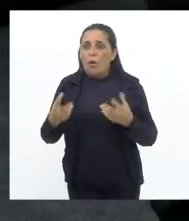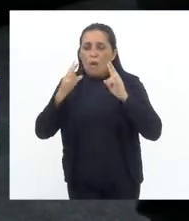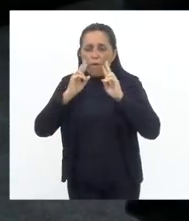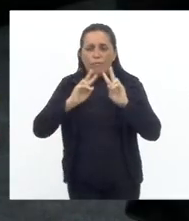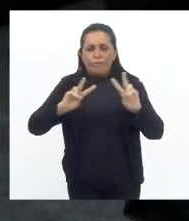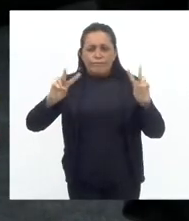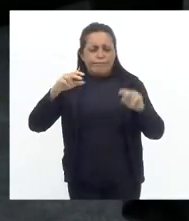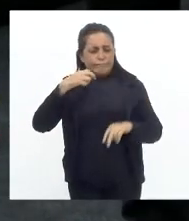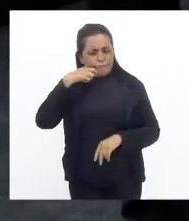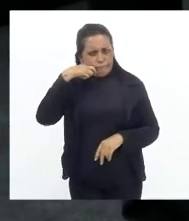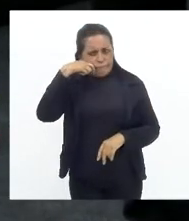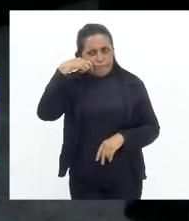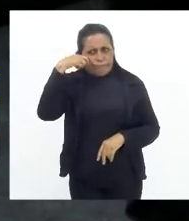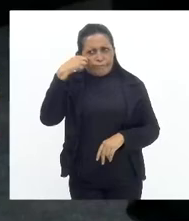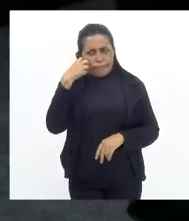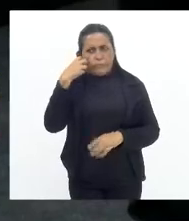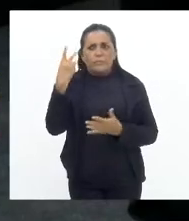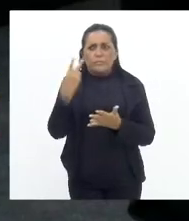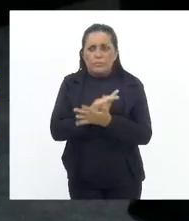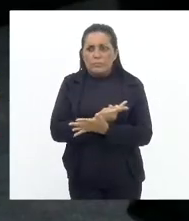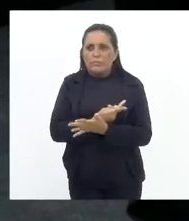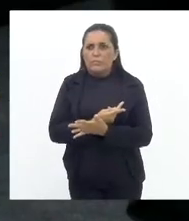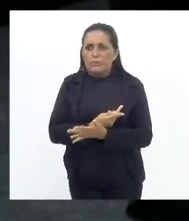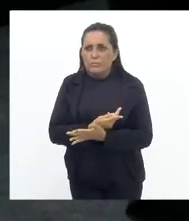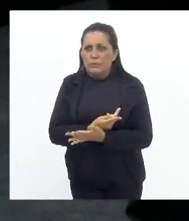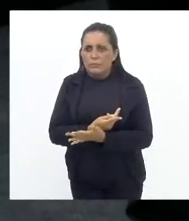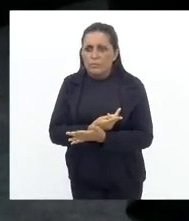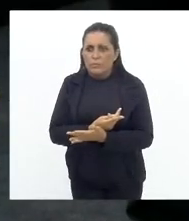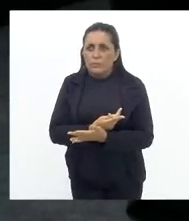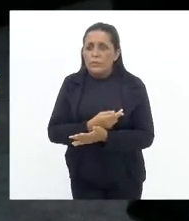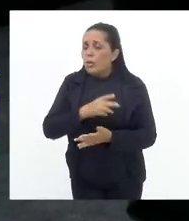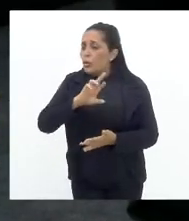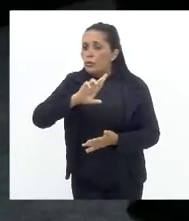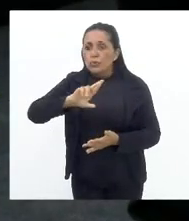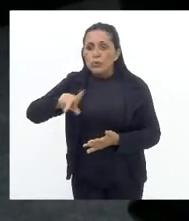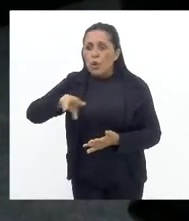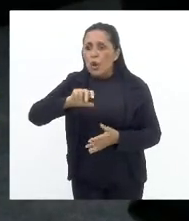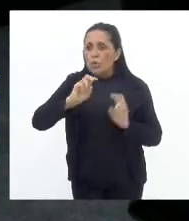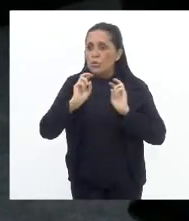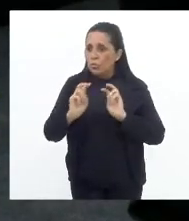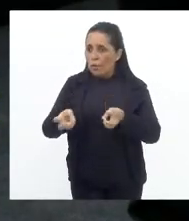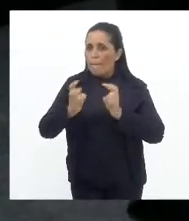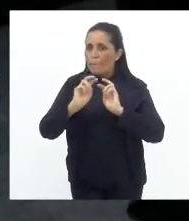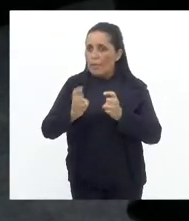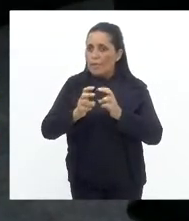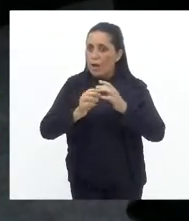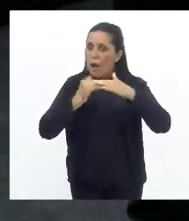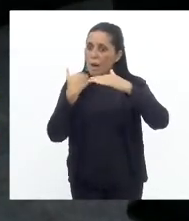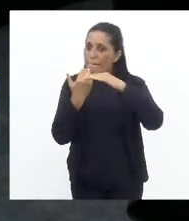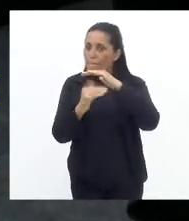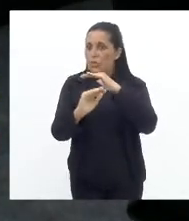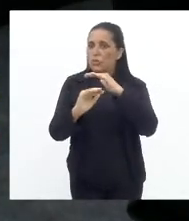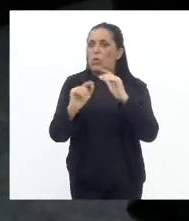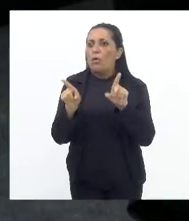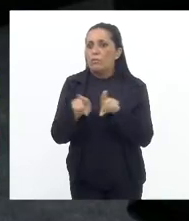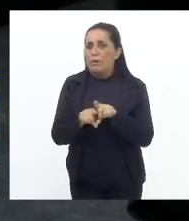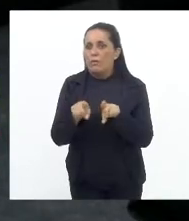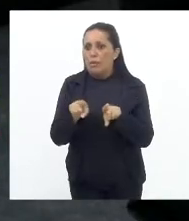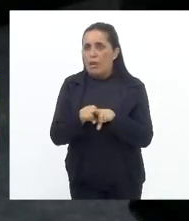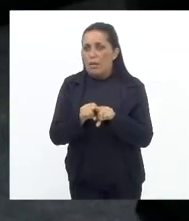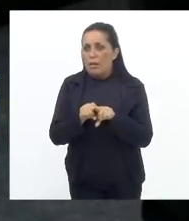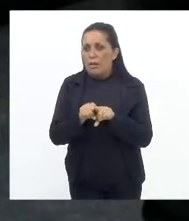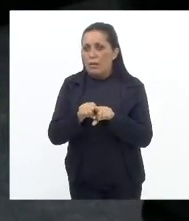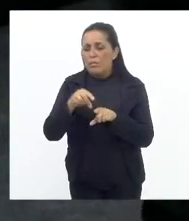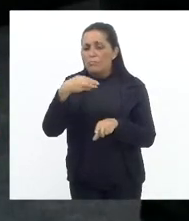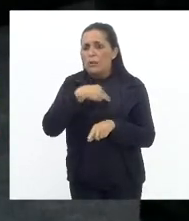vergonhoso que está ocorrendo presente e não é só na SuperVia foi para o metrô também na minha